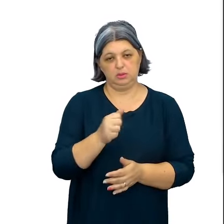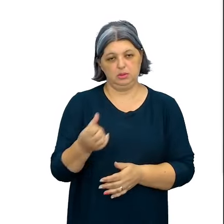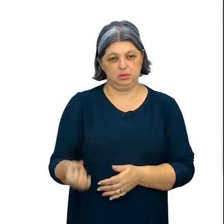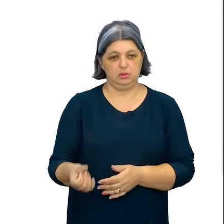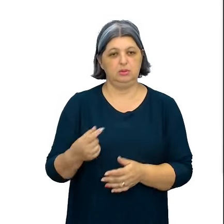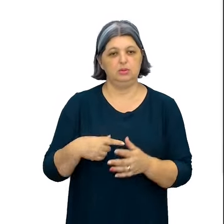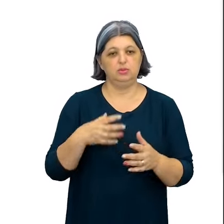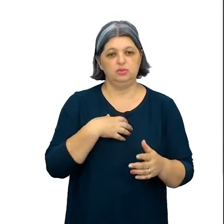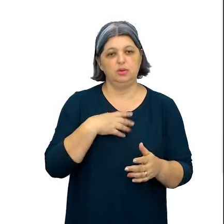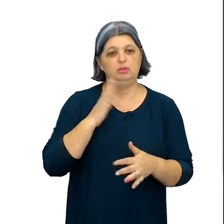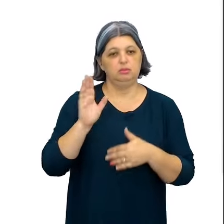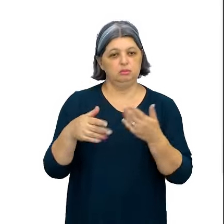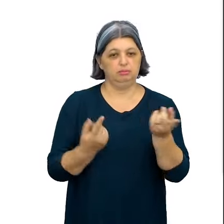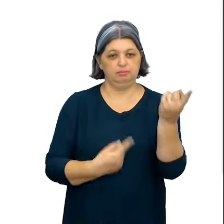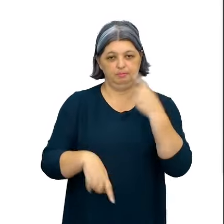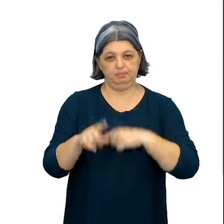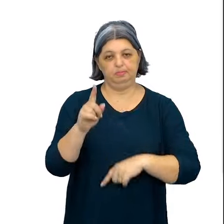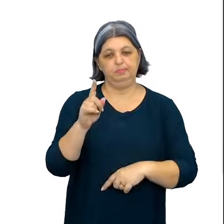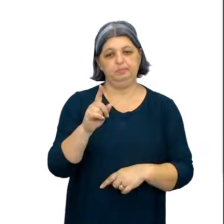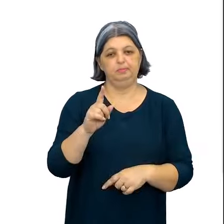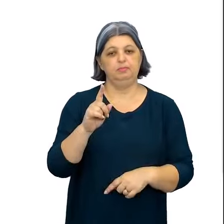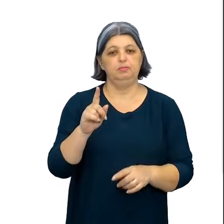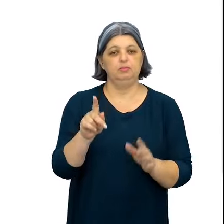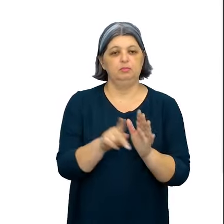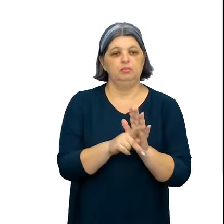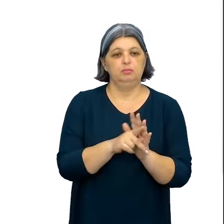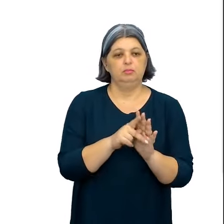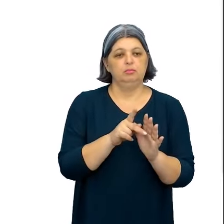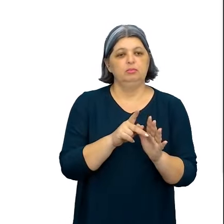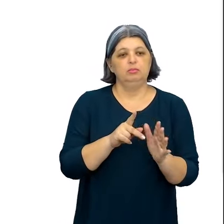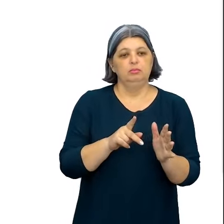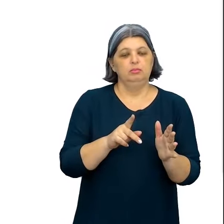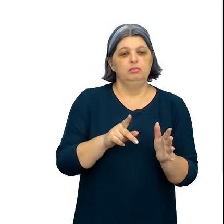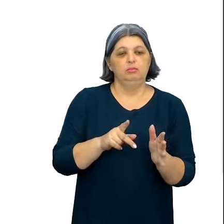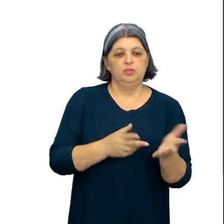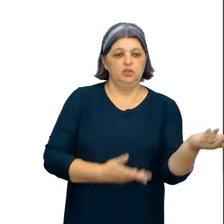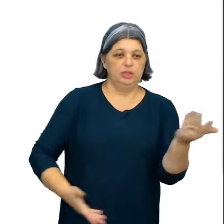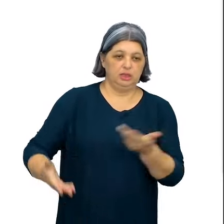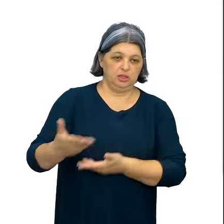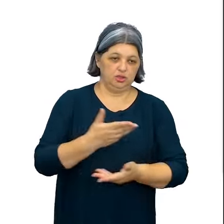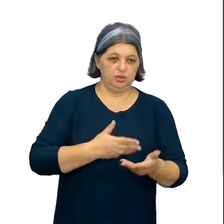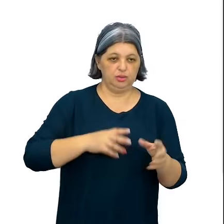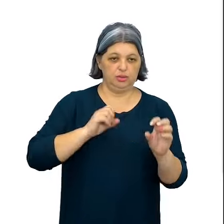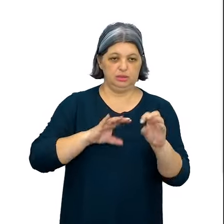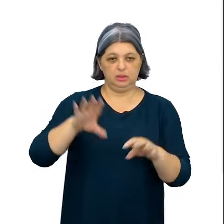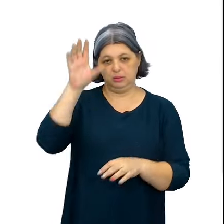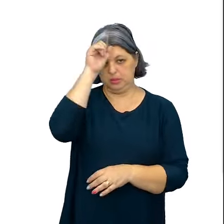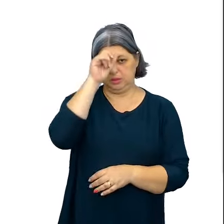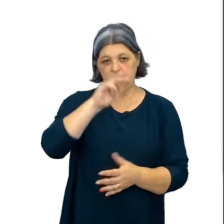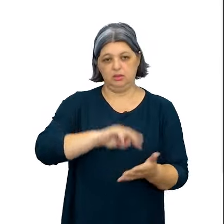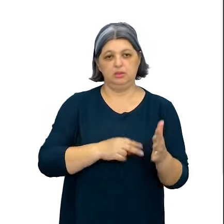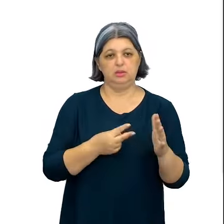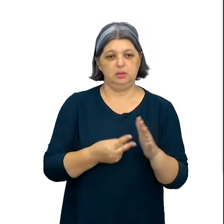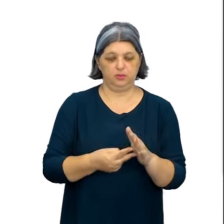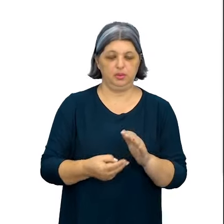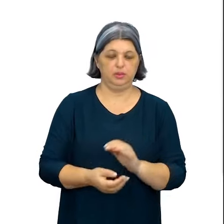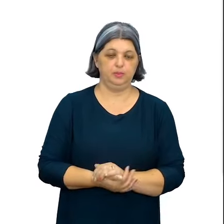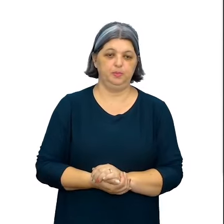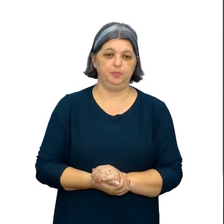de maneira a promover nos estudantes o avanço no percurso interativo do ensino-aprendizagem